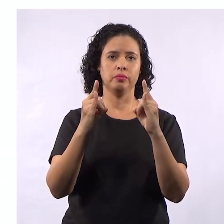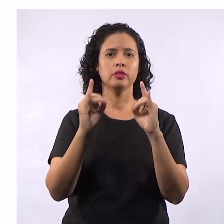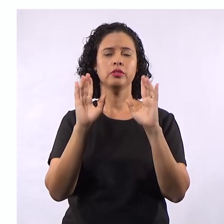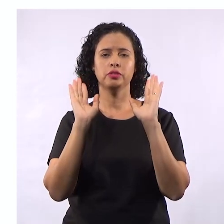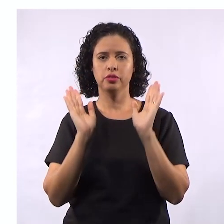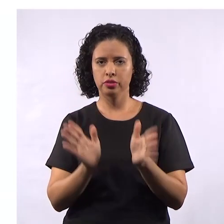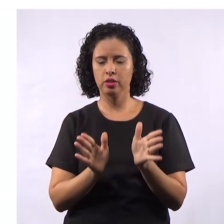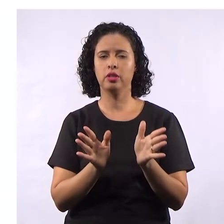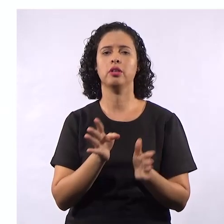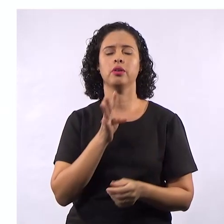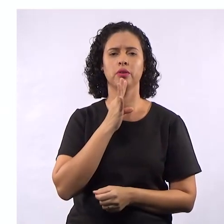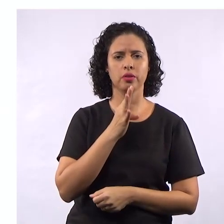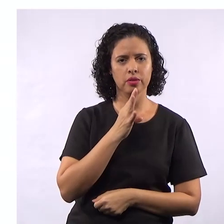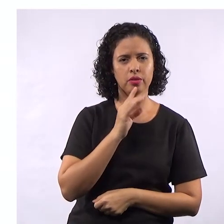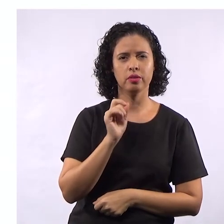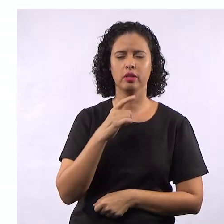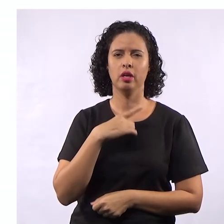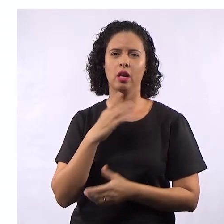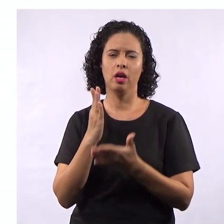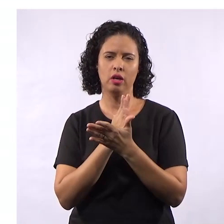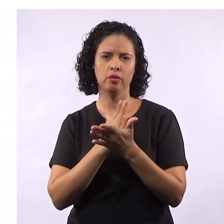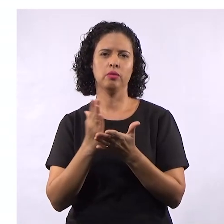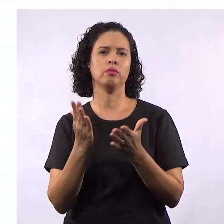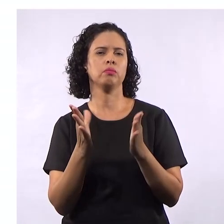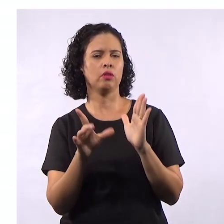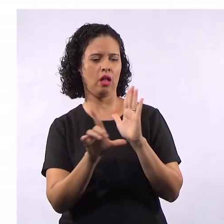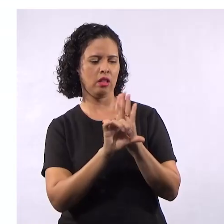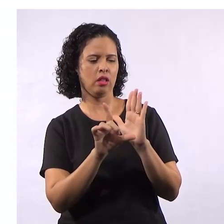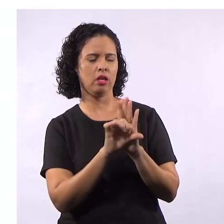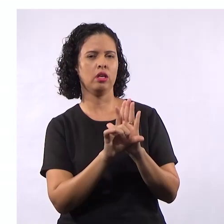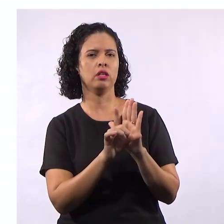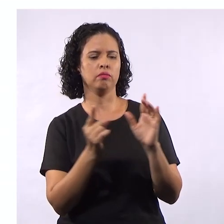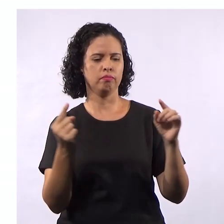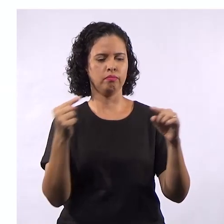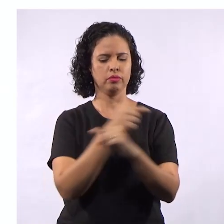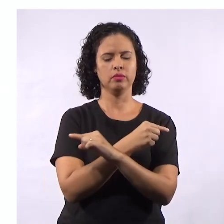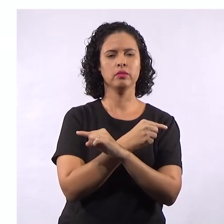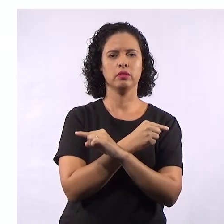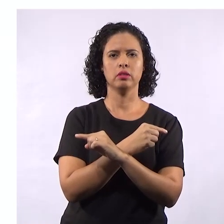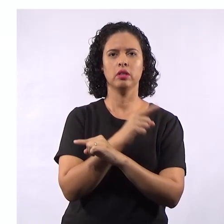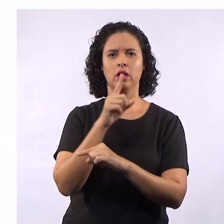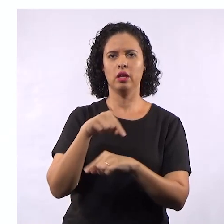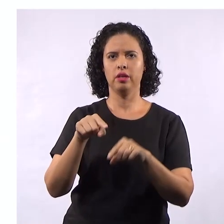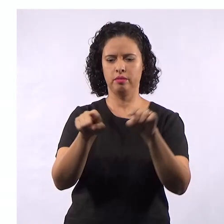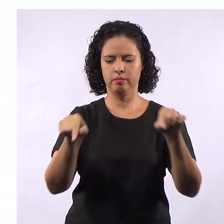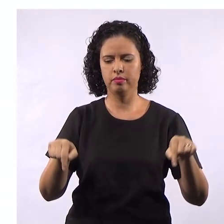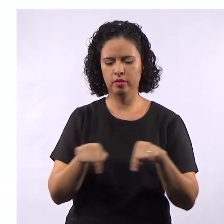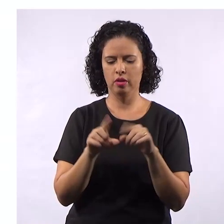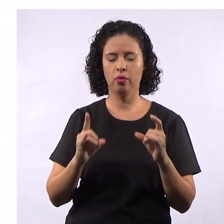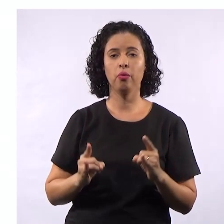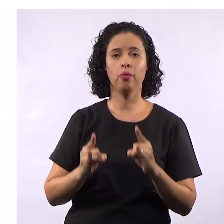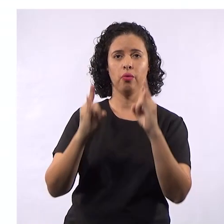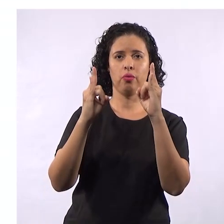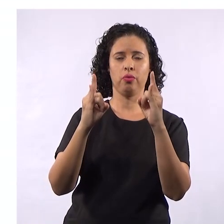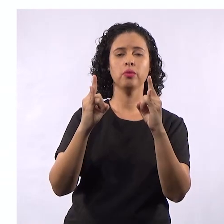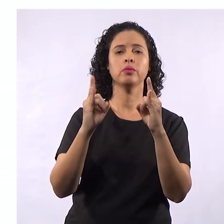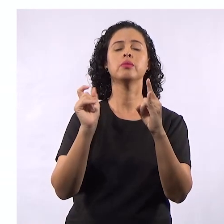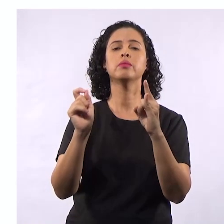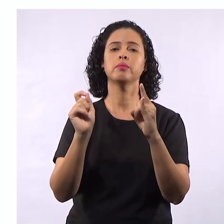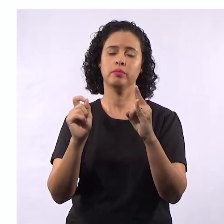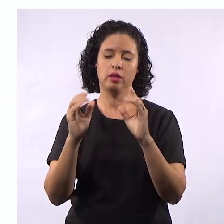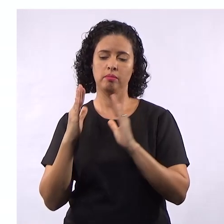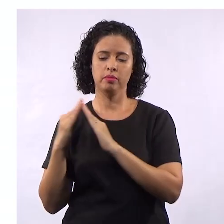entes despersonalizados, ou seja, entes não personalizados, né? Olha só, temos esses alguns